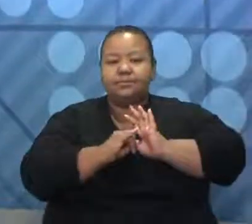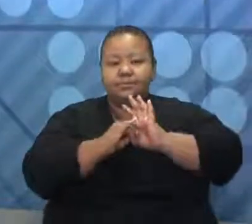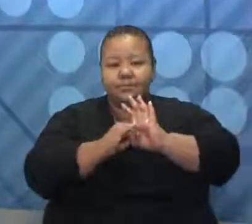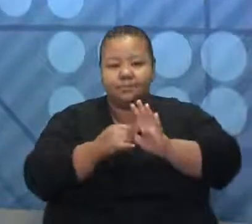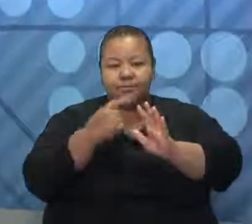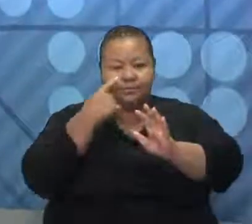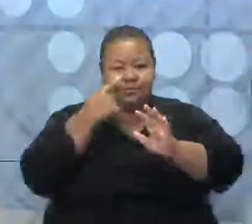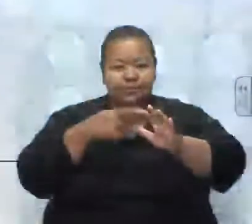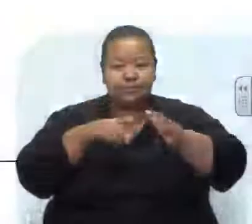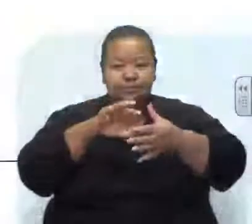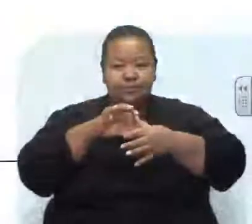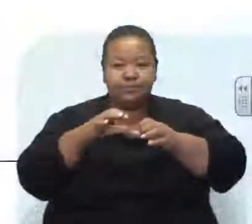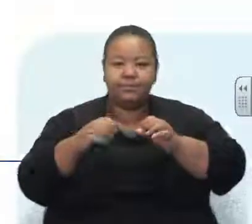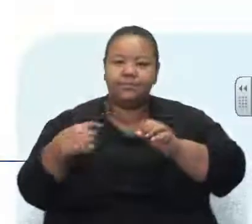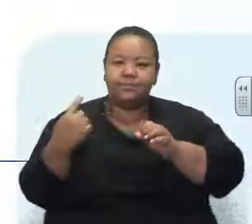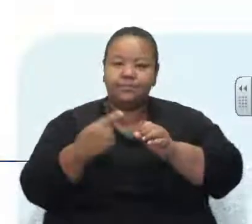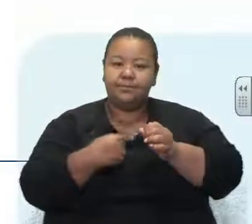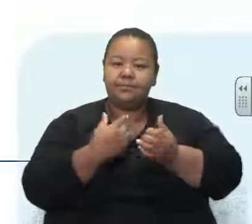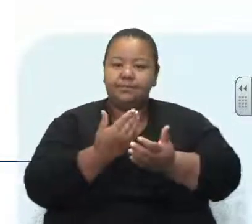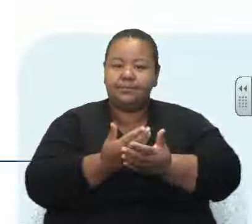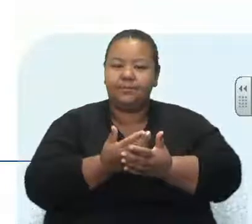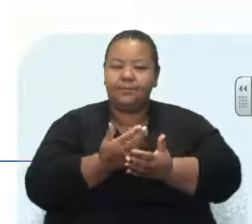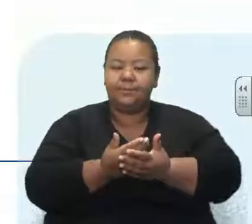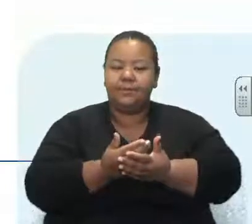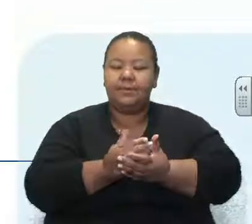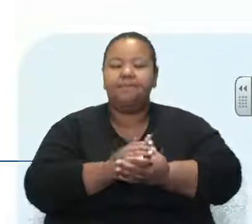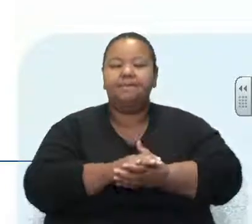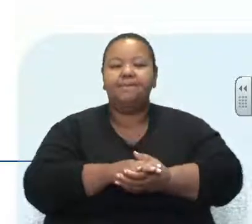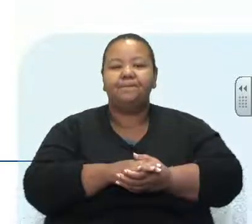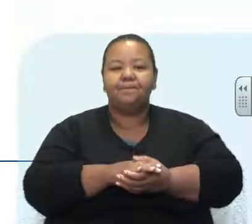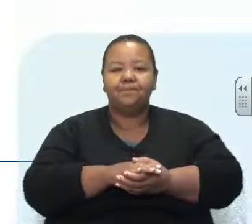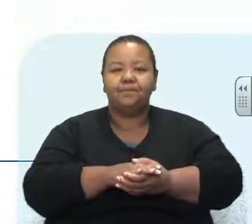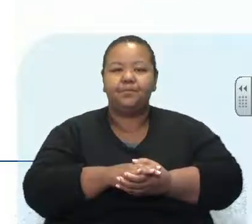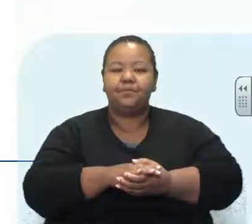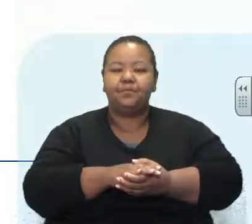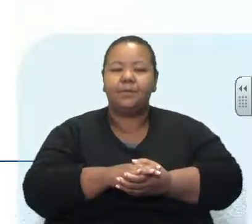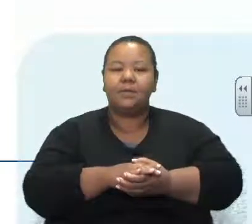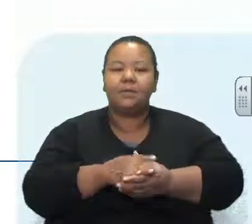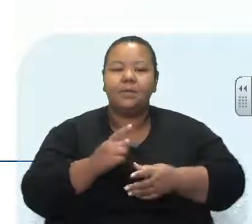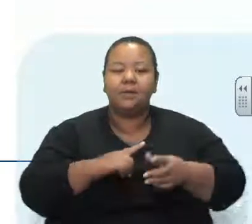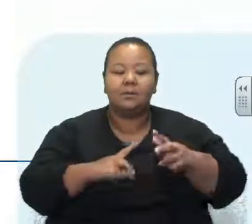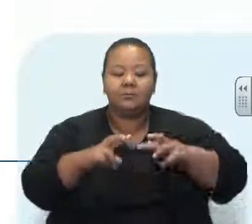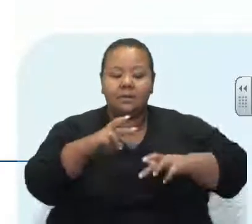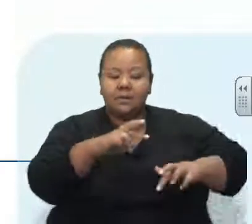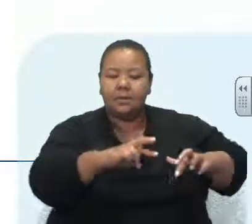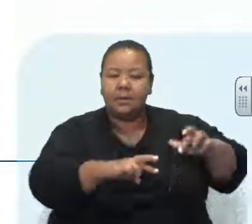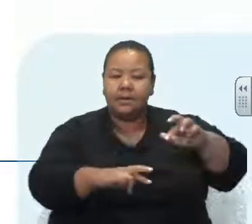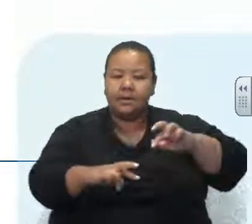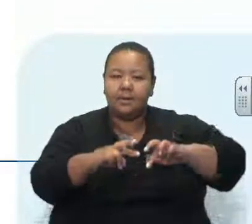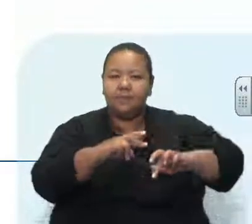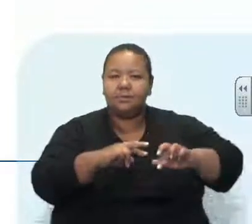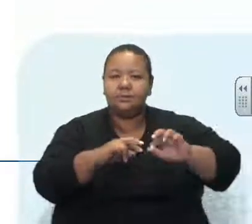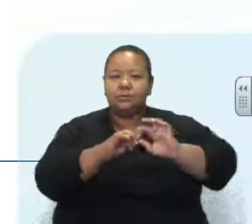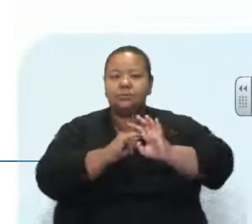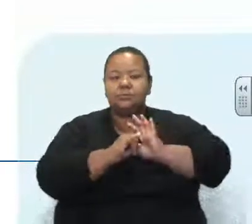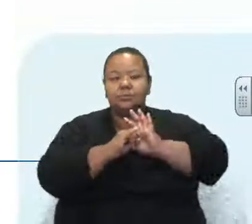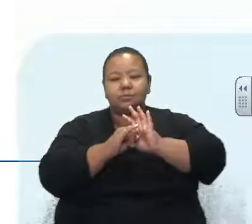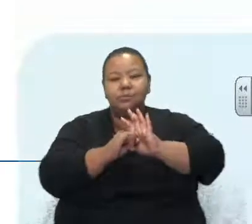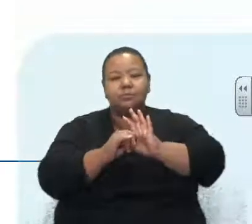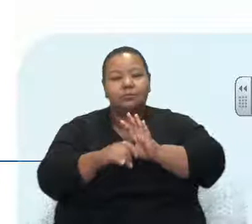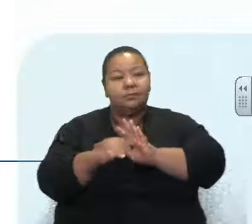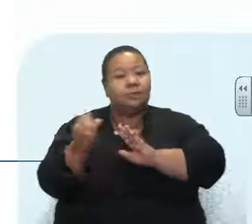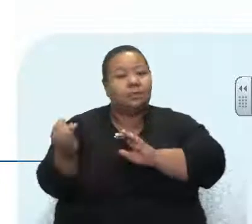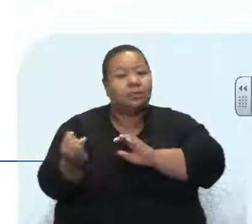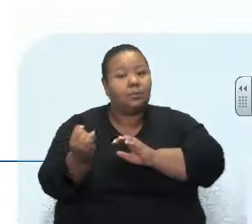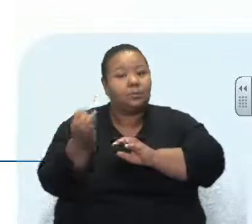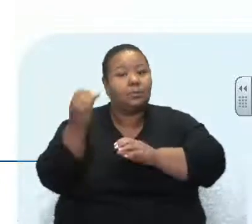ver o contexto da nossa aula? Então, nós vamos partir ali da análise dos indicadores. A importância dos indicadores